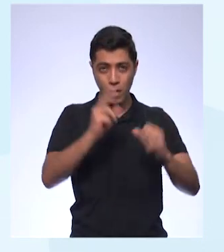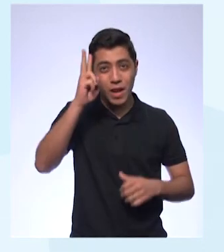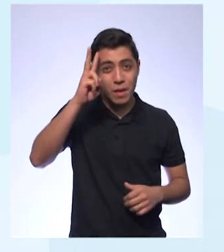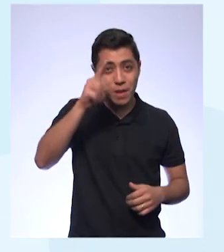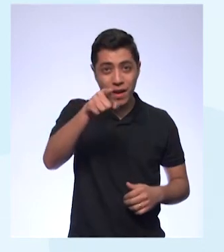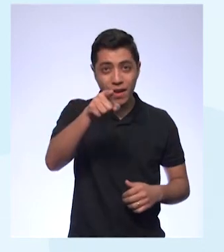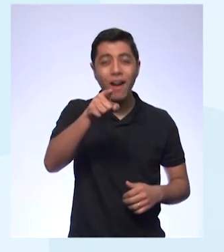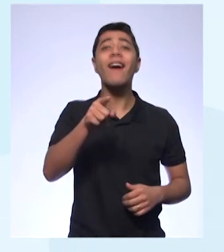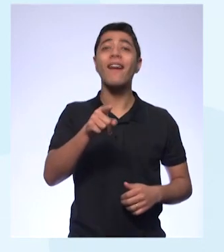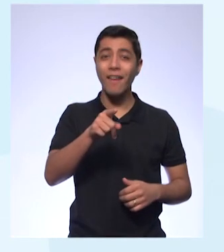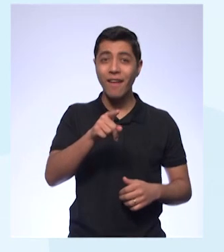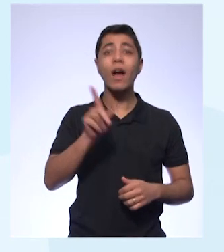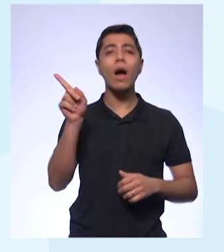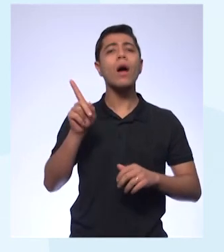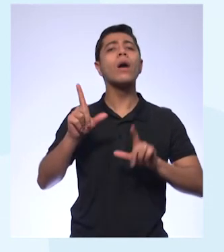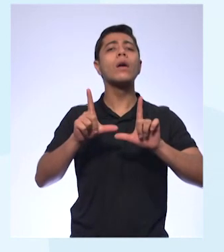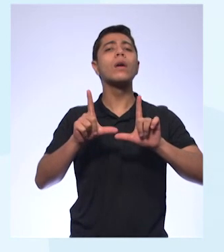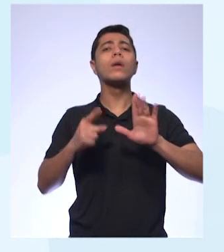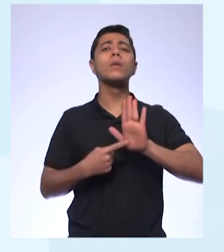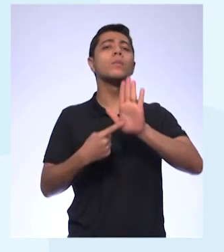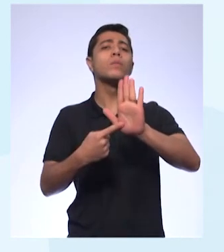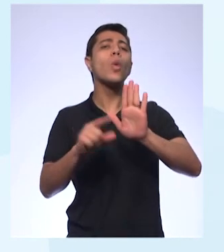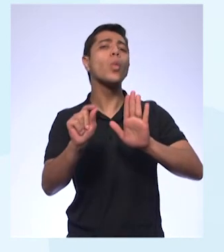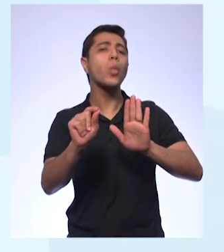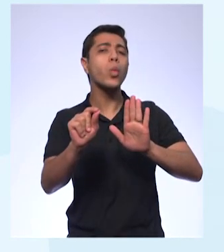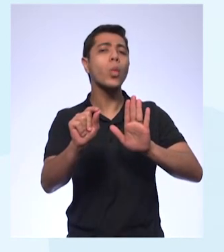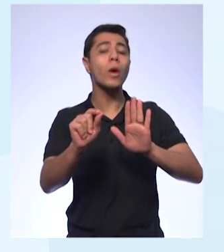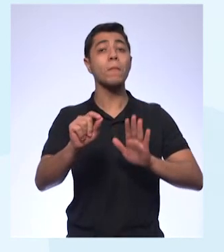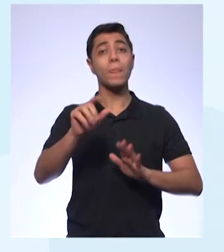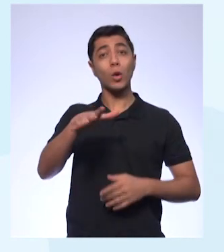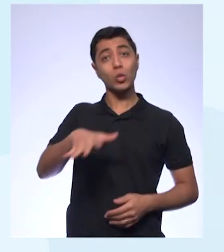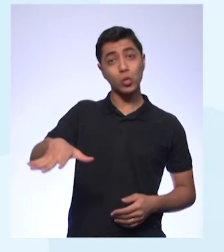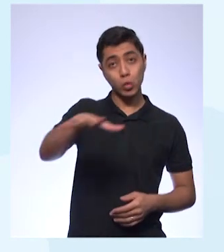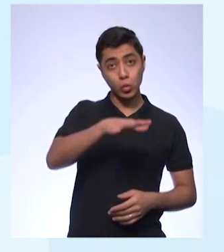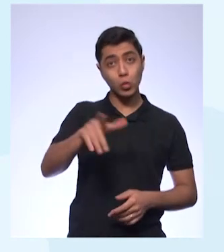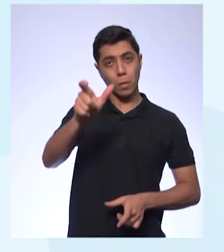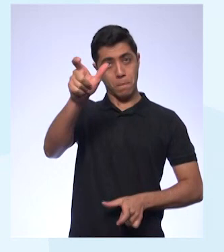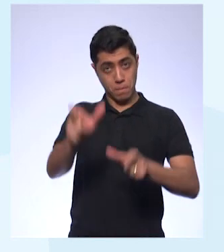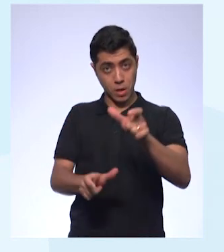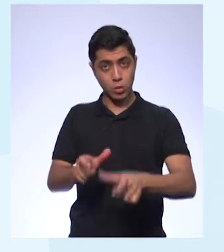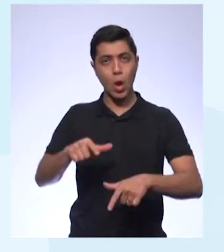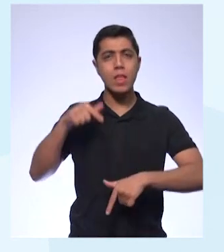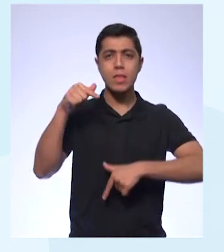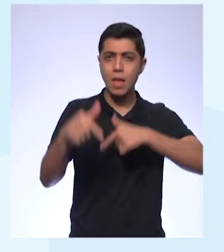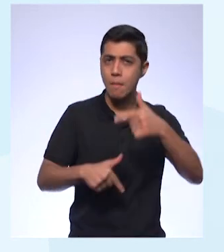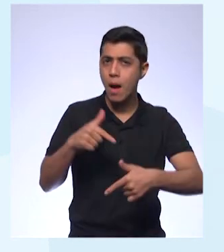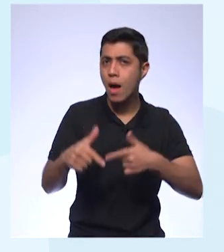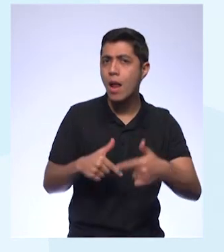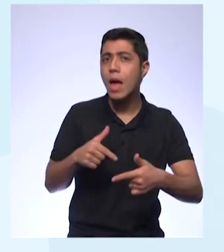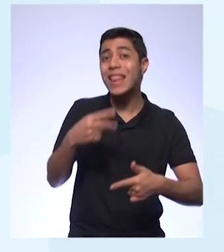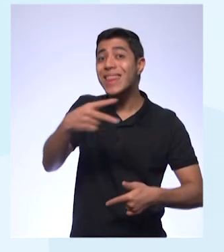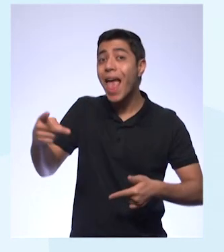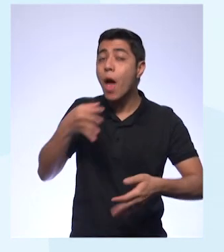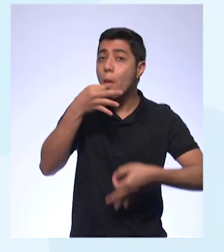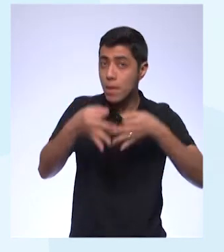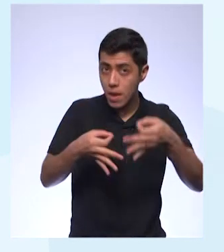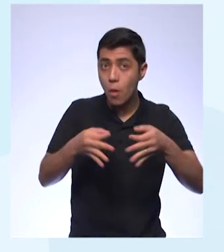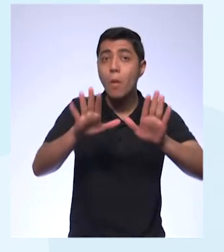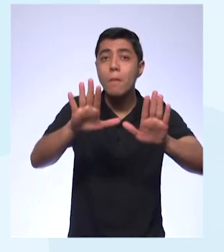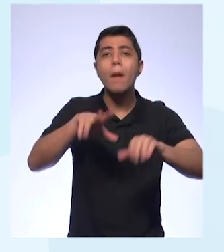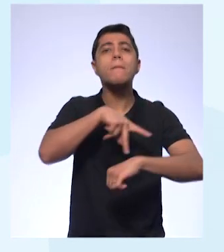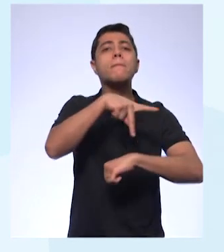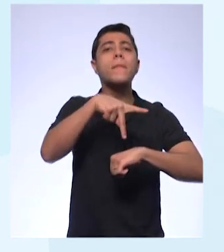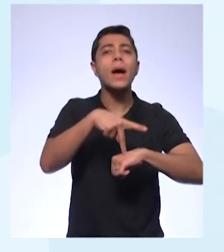problematização aí. Do ponto de vista da situação dos trabalhadores, o que a Revolução Industrial inglesa